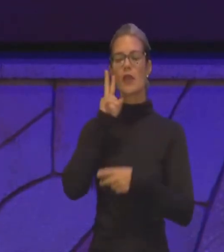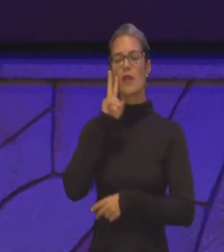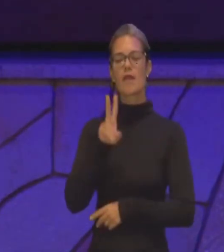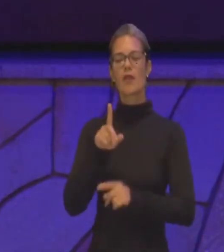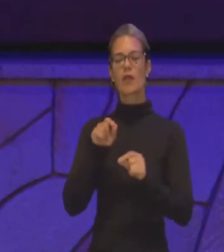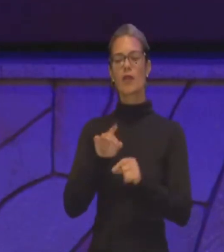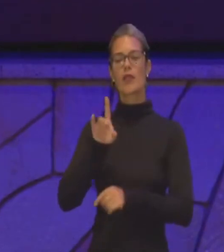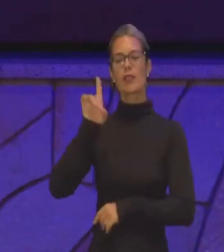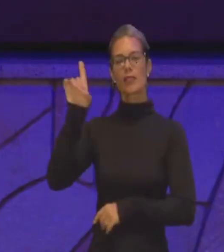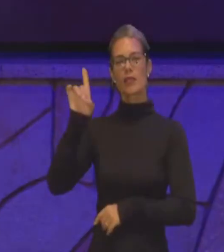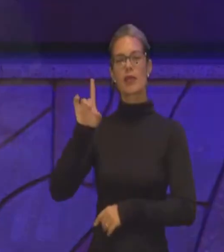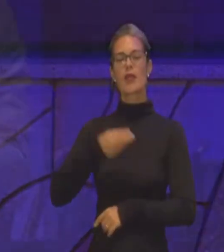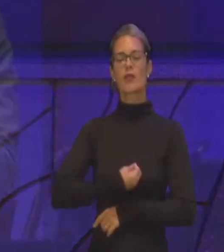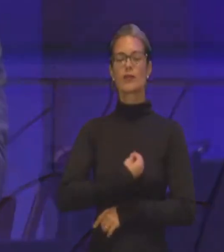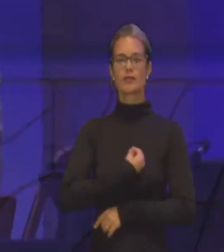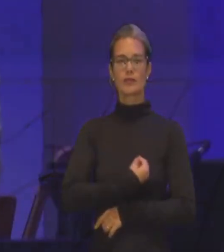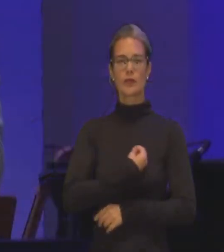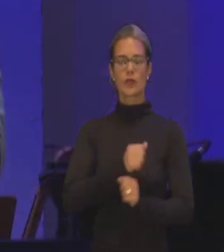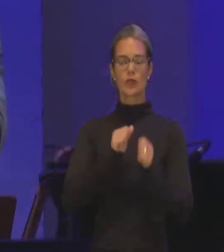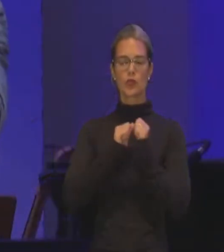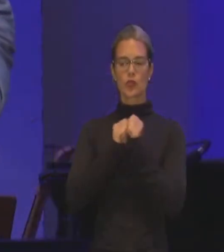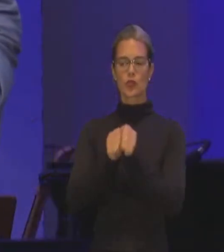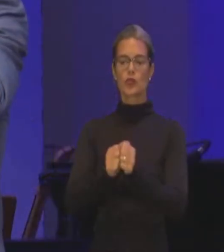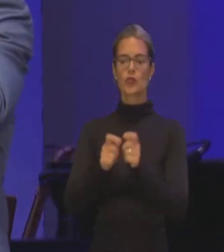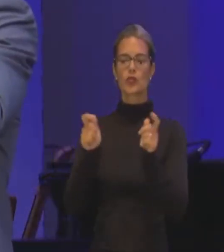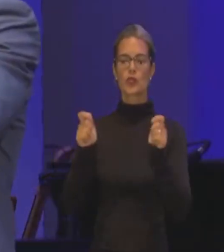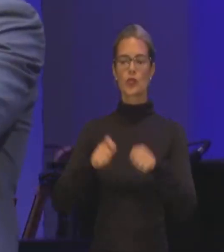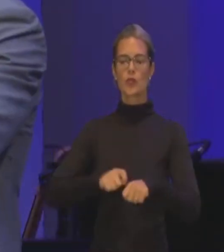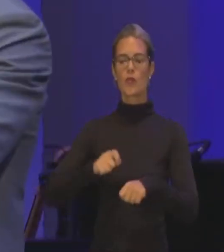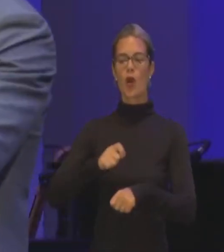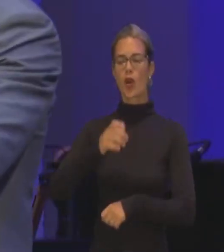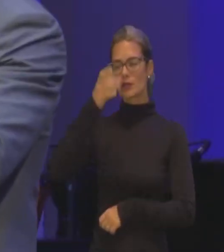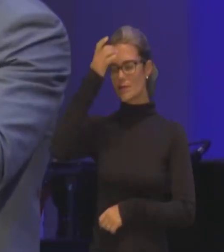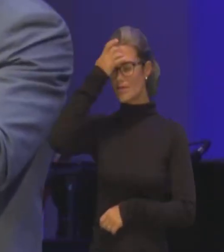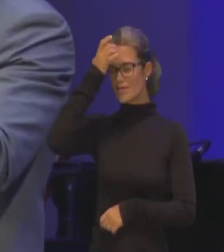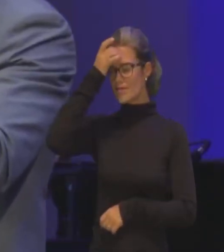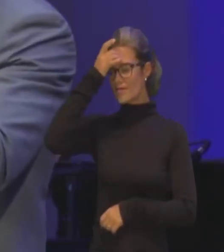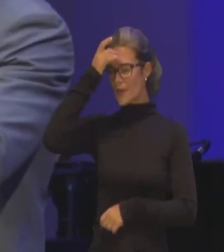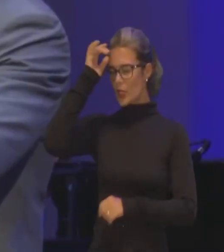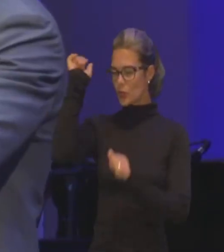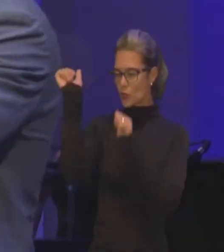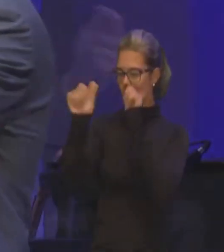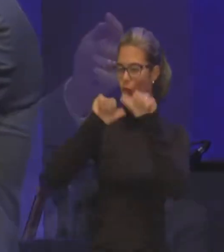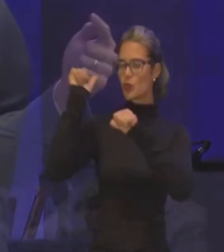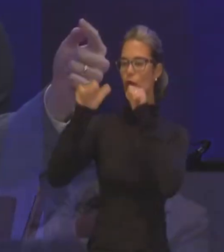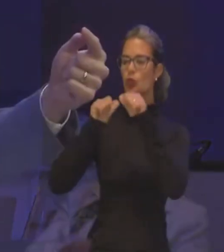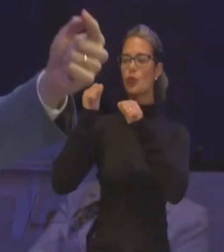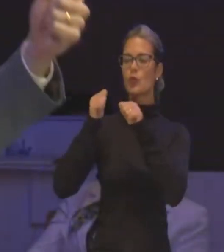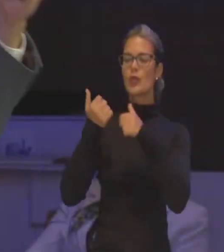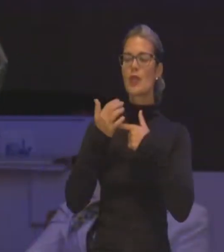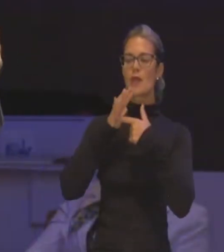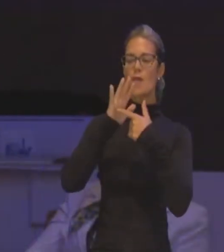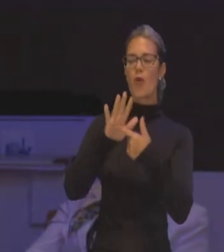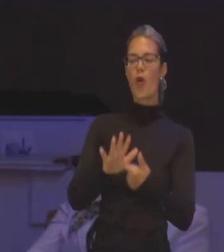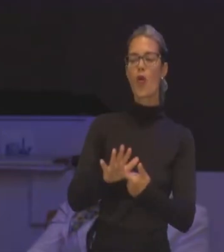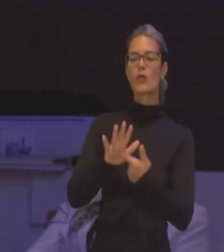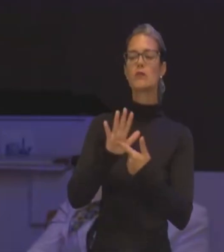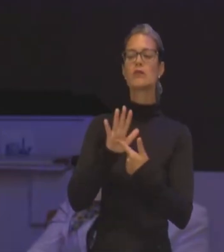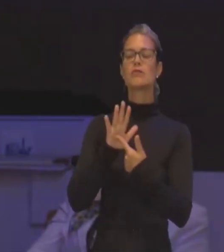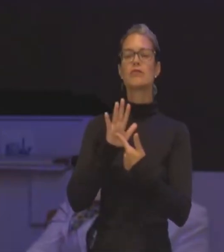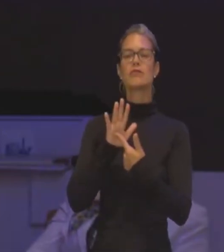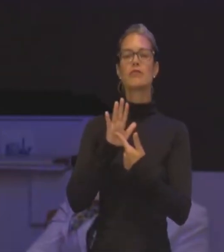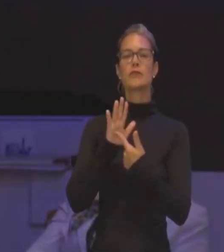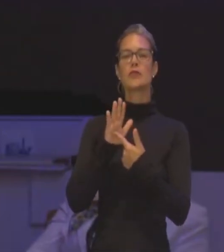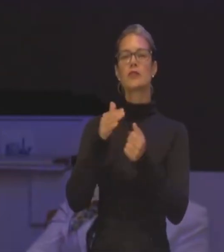Deus é tão presente, que Ele pode iluminar a mente de uma pessoa e lhe dar uma revelação acerca de algo que